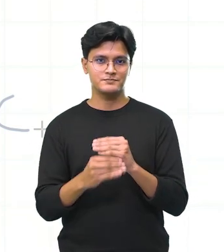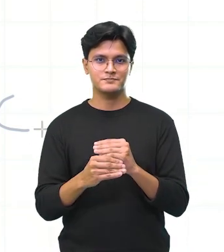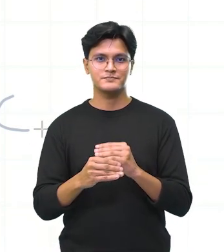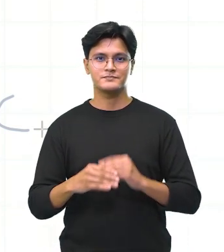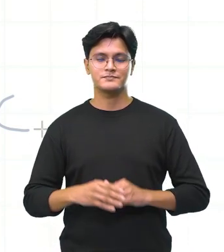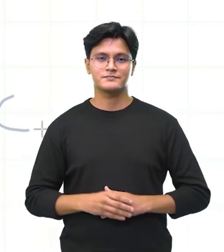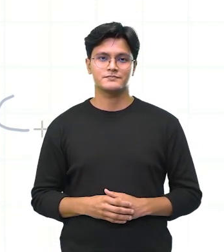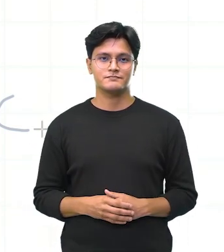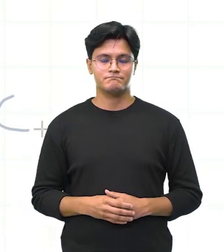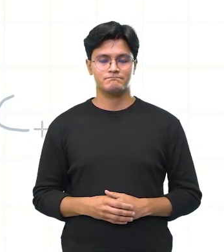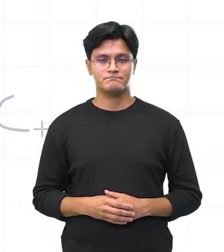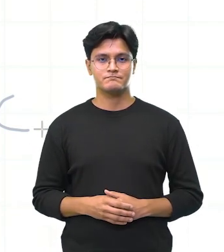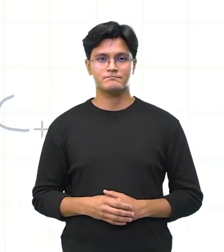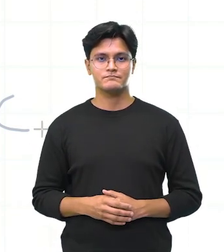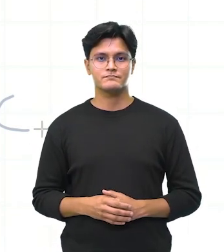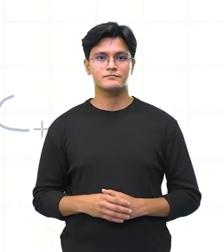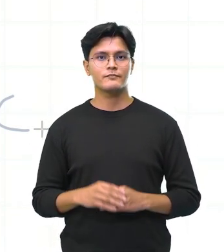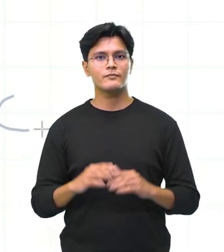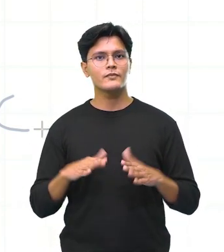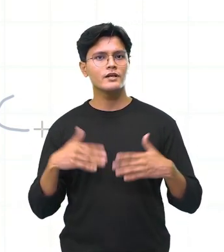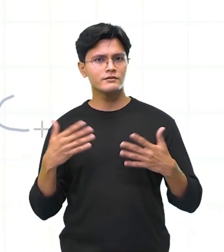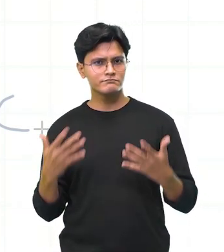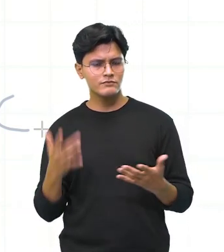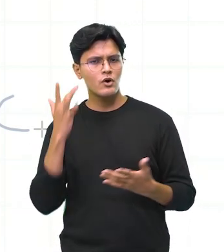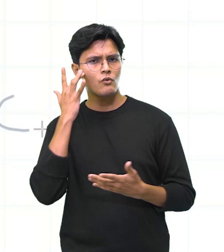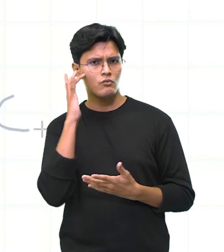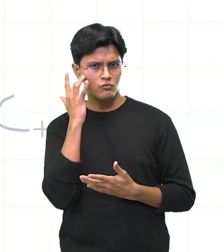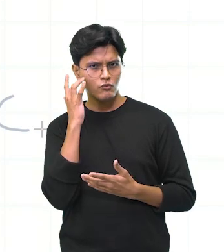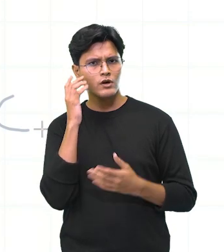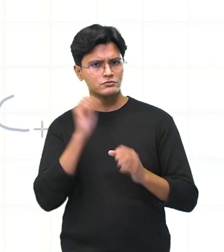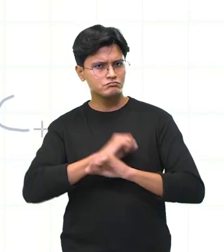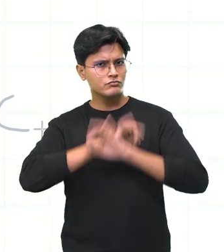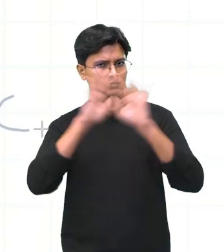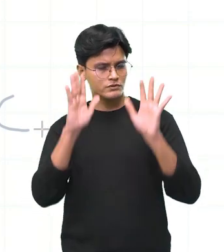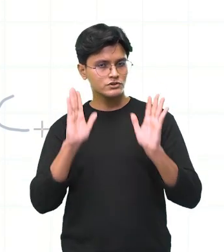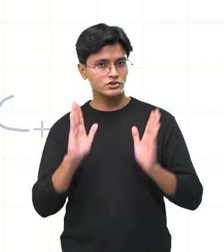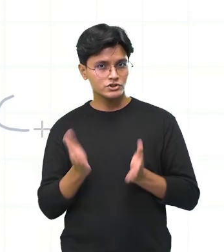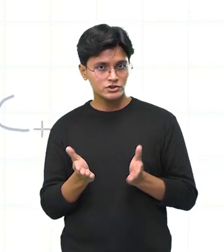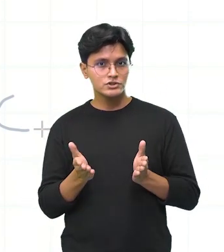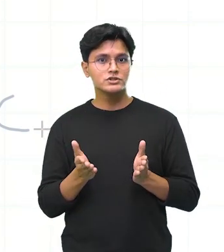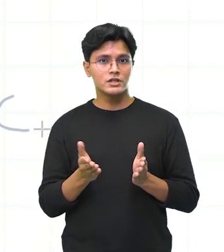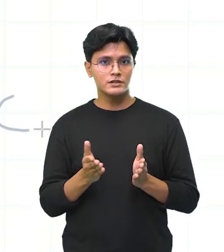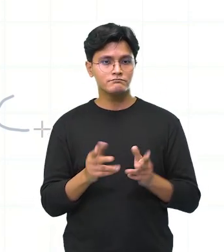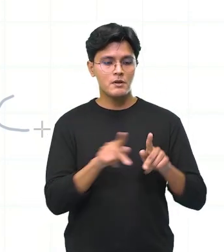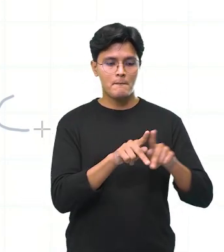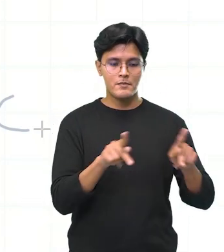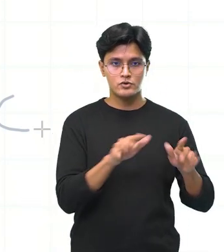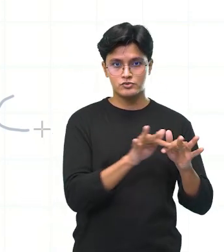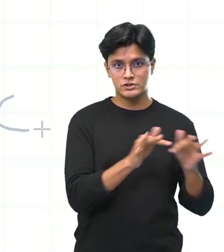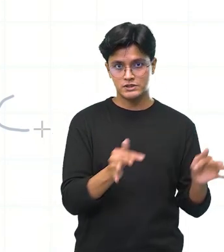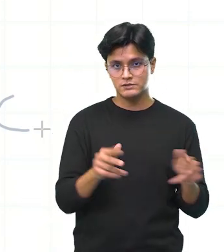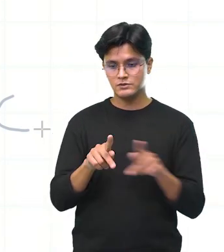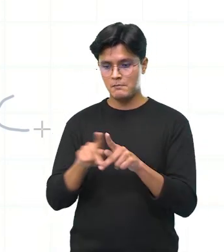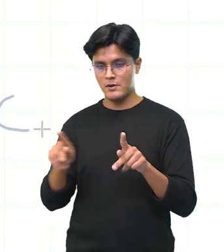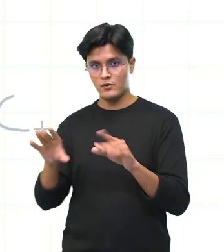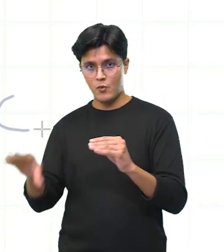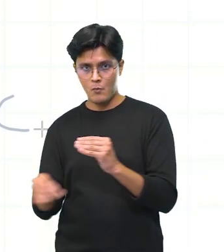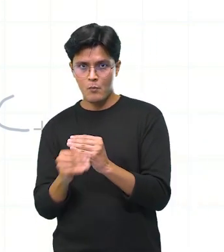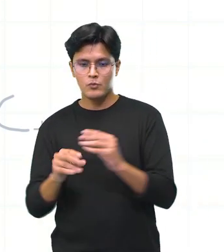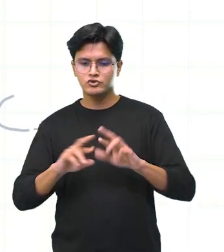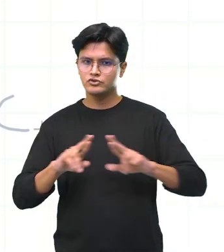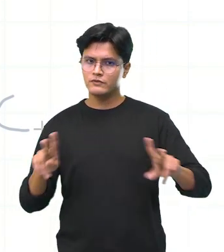composto. Certo, pessoal? Então, acho que deu para ficar bem claro aí a diferença entre período simples e período composto,